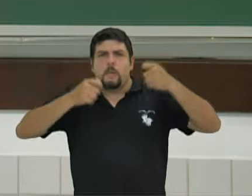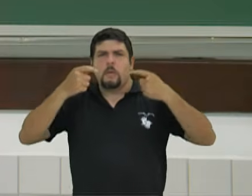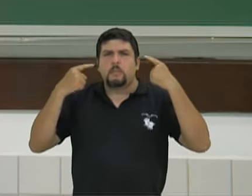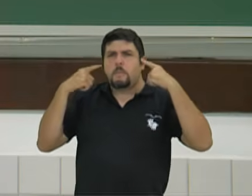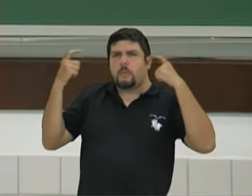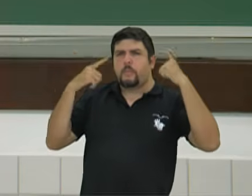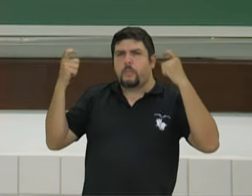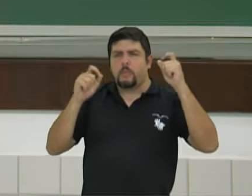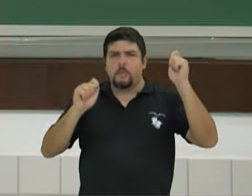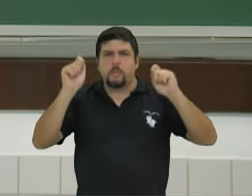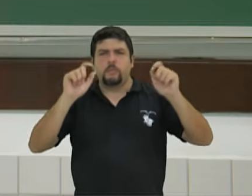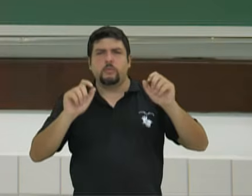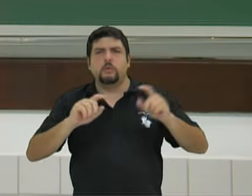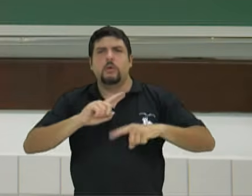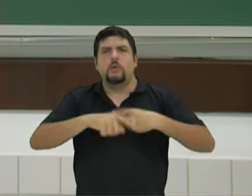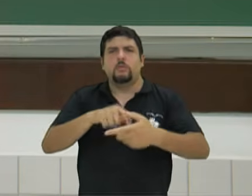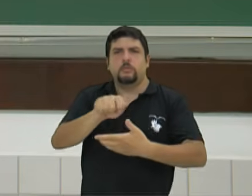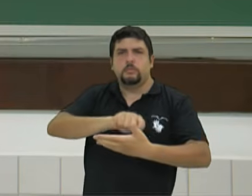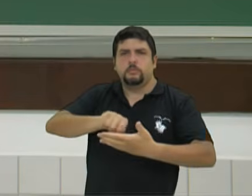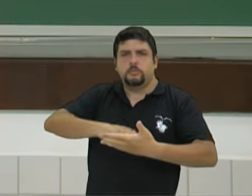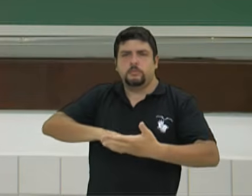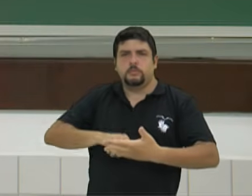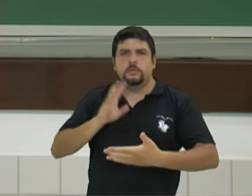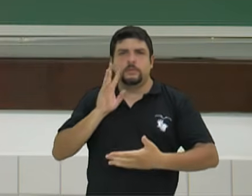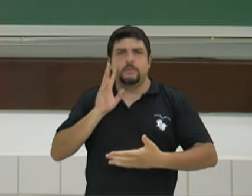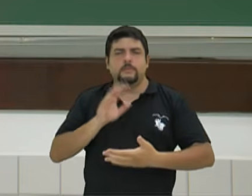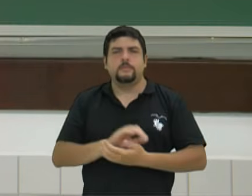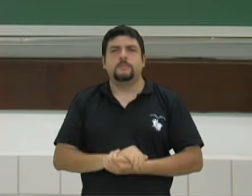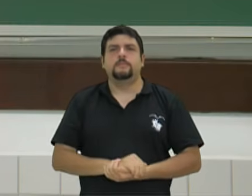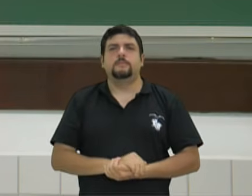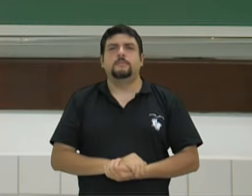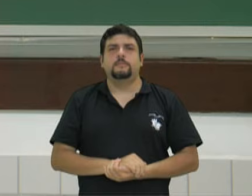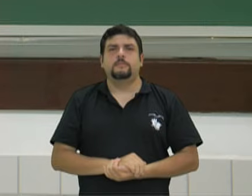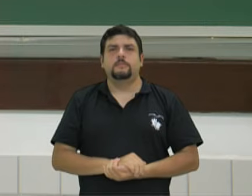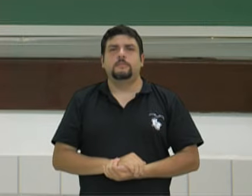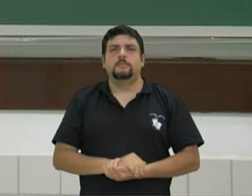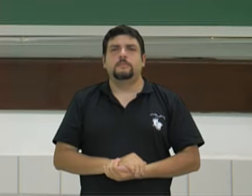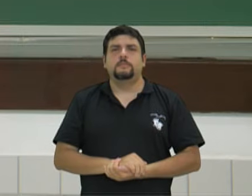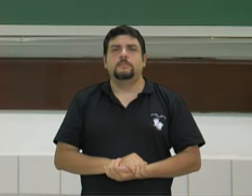gente montar o nosso texto. Sempre fica um texto bem bacana, pessoal. Vamos prosseguir aqui.